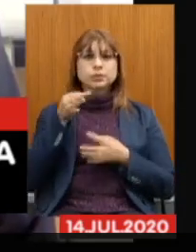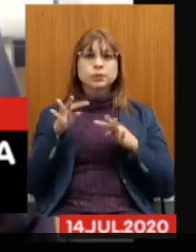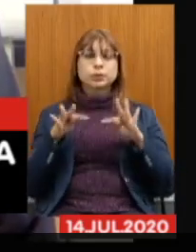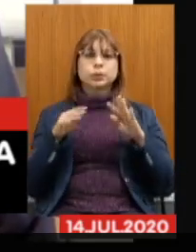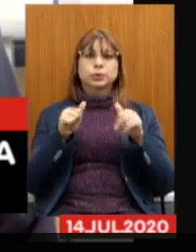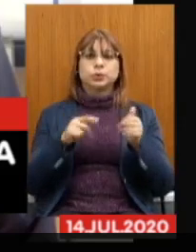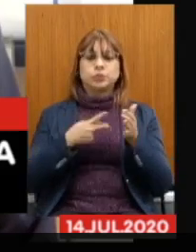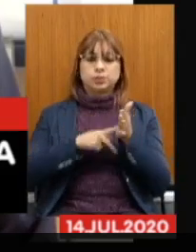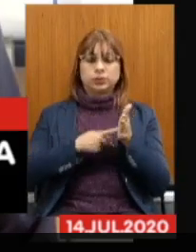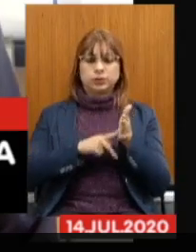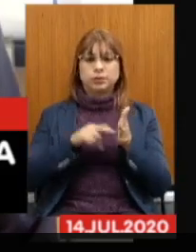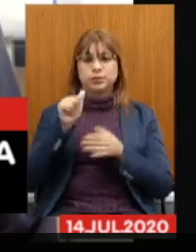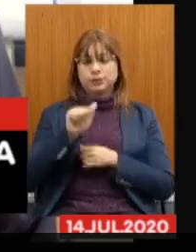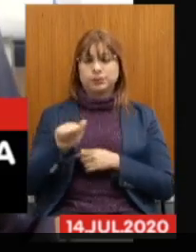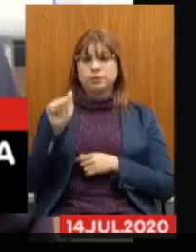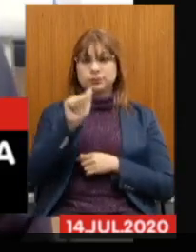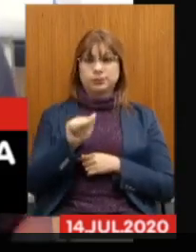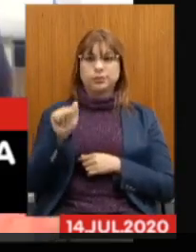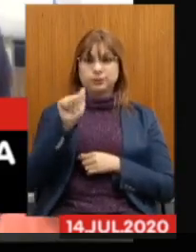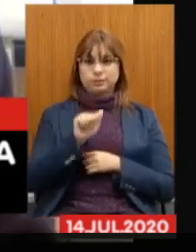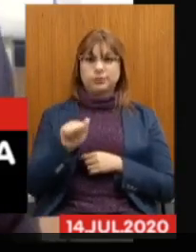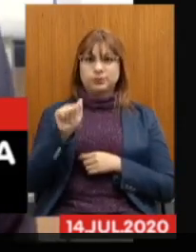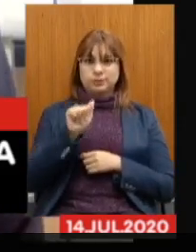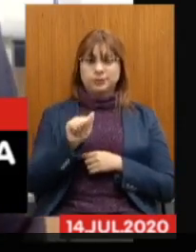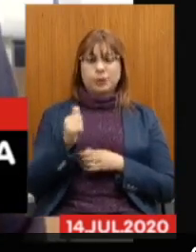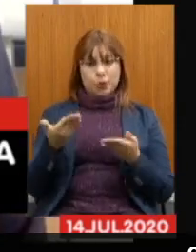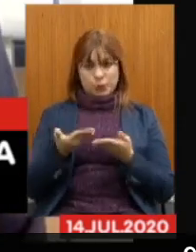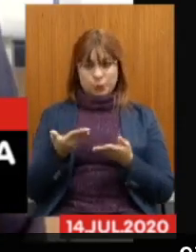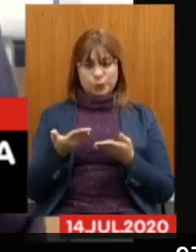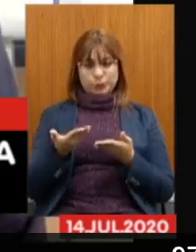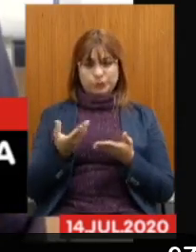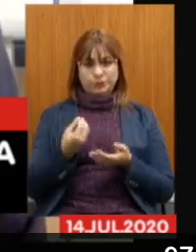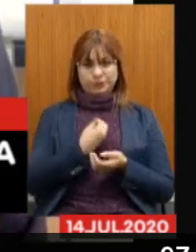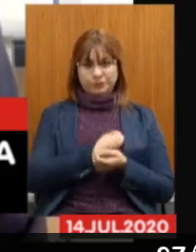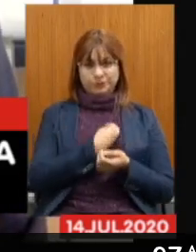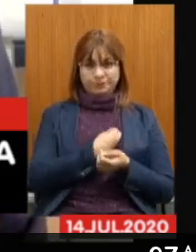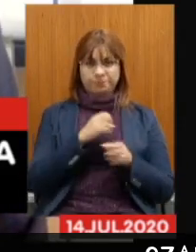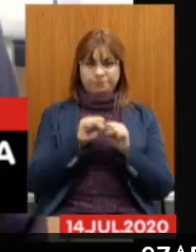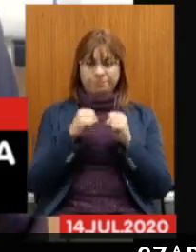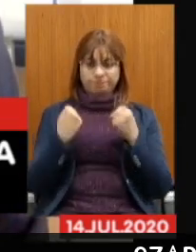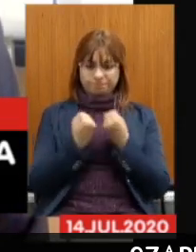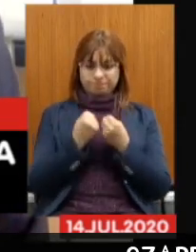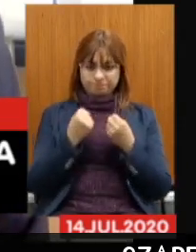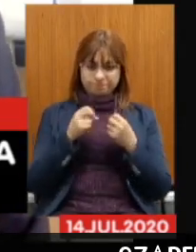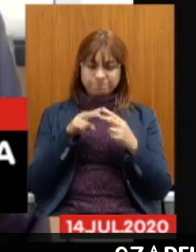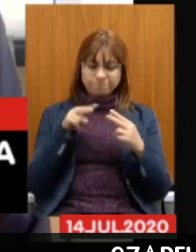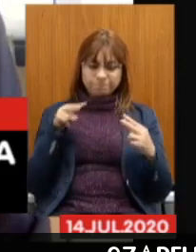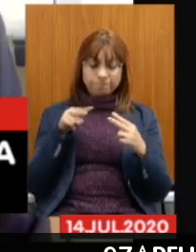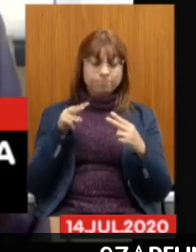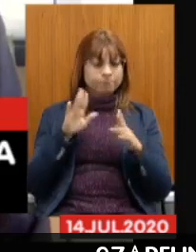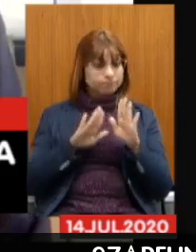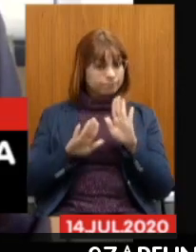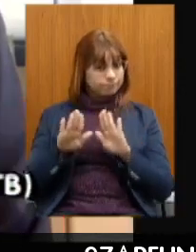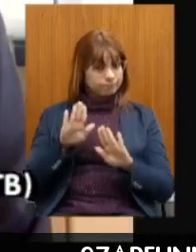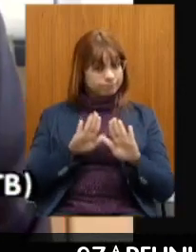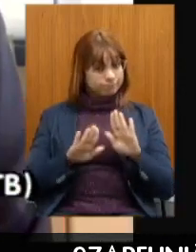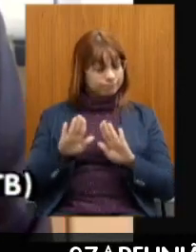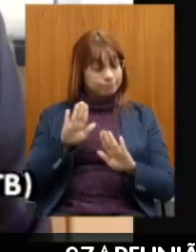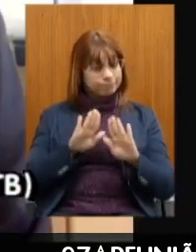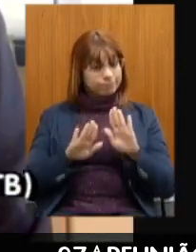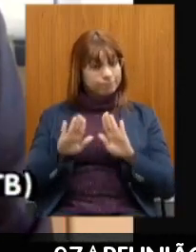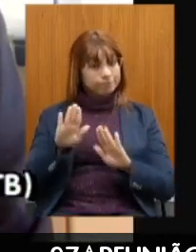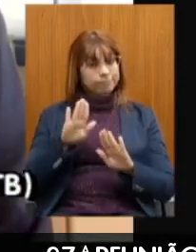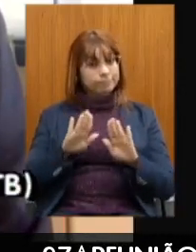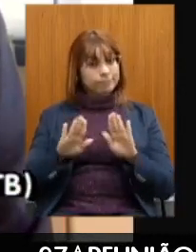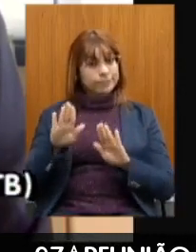os sindicatos e associações que estão participando desse webinar. Muito cuidado para que